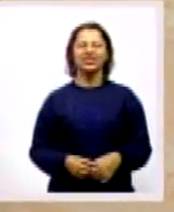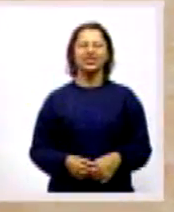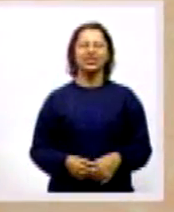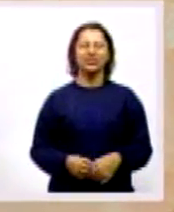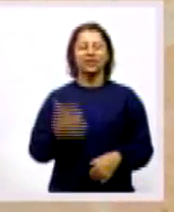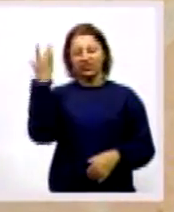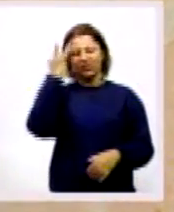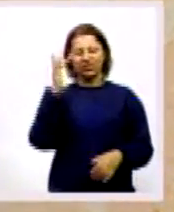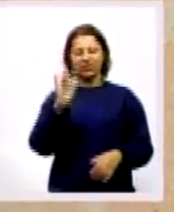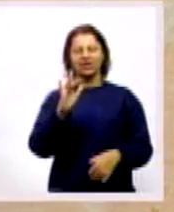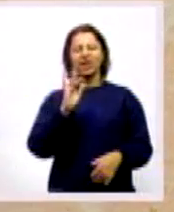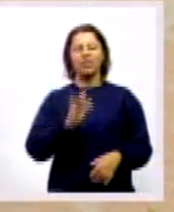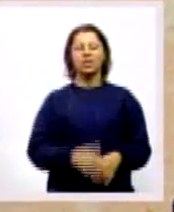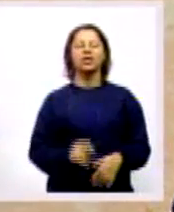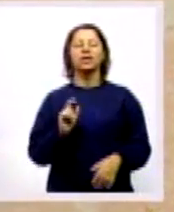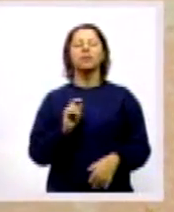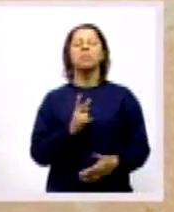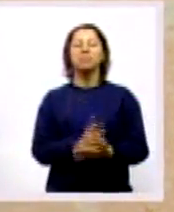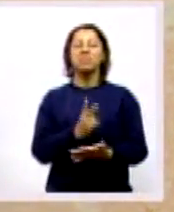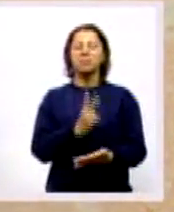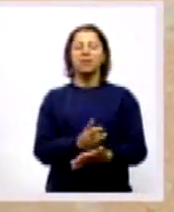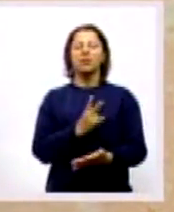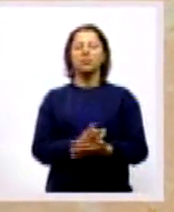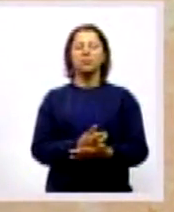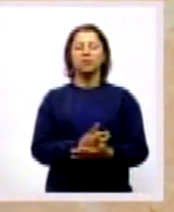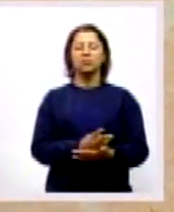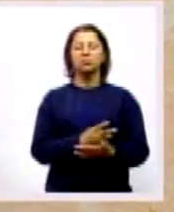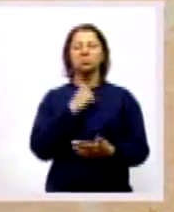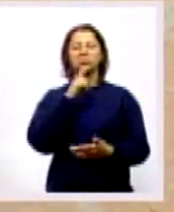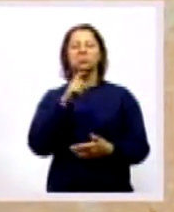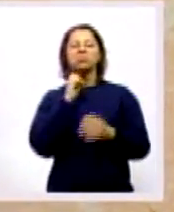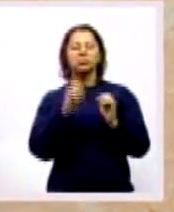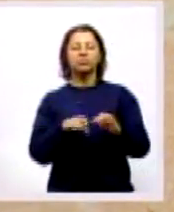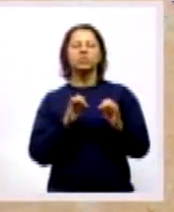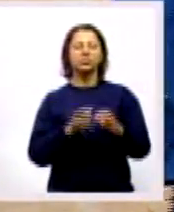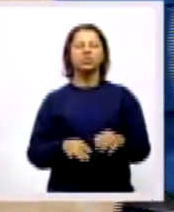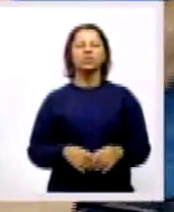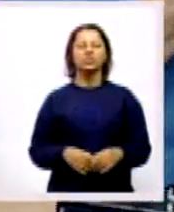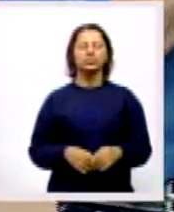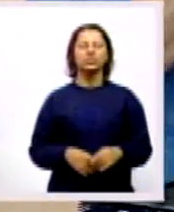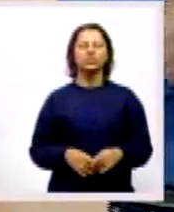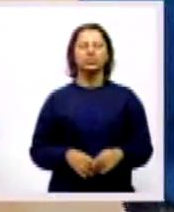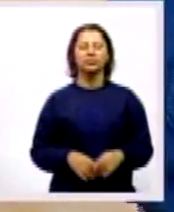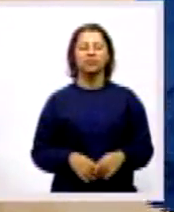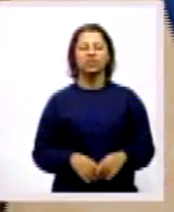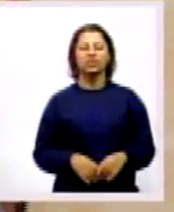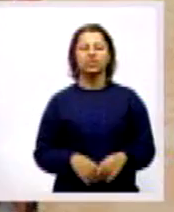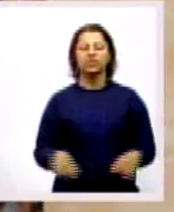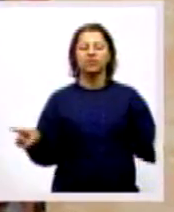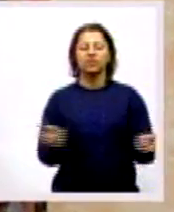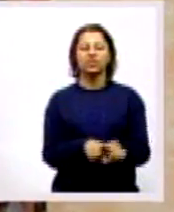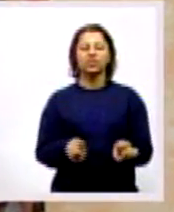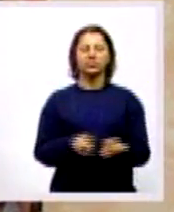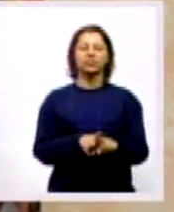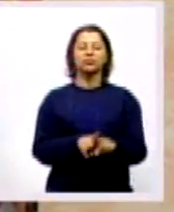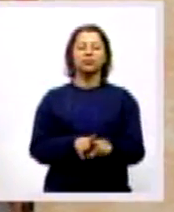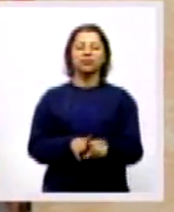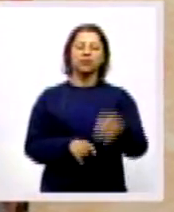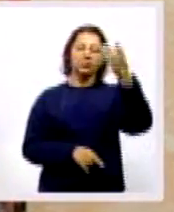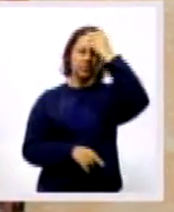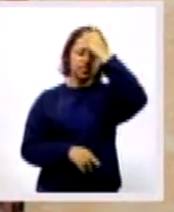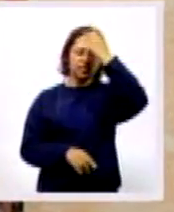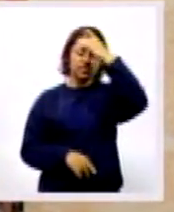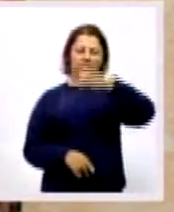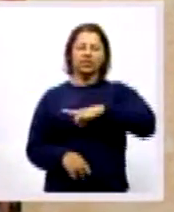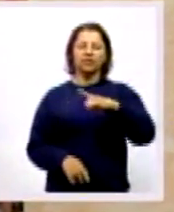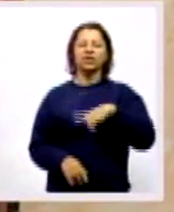sabe que a barata, ele não sabe mesmo, ele não tem informação que barata não rói cara de ninguém. E ele também tem consciência, a única consciência